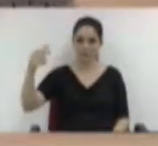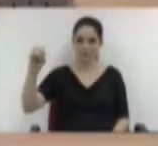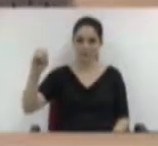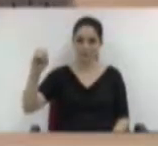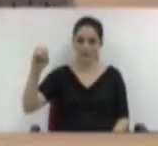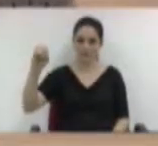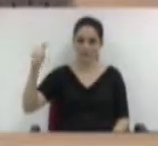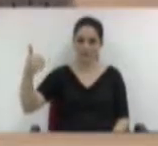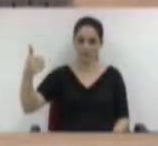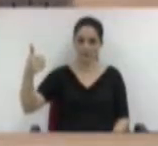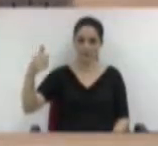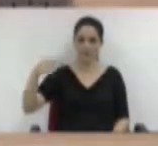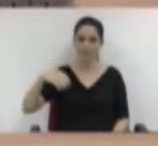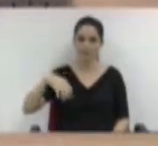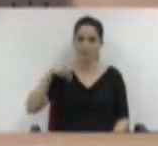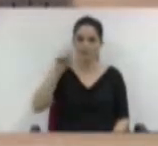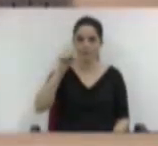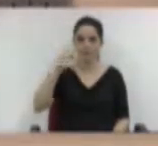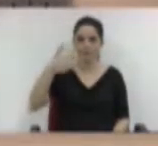821,